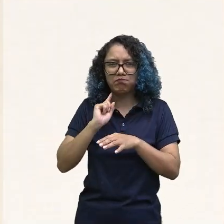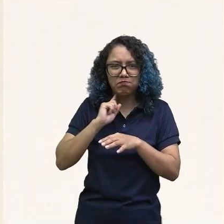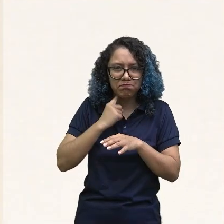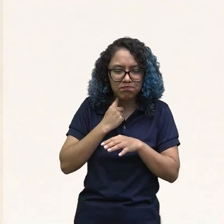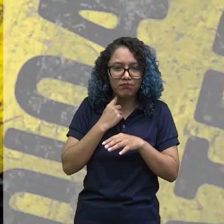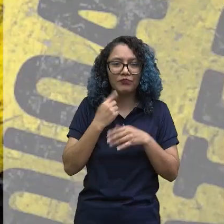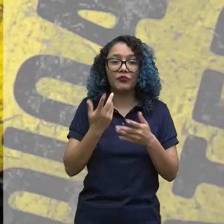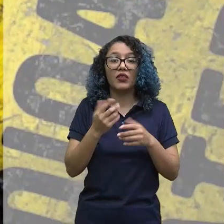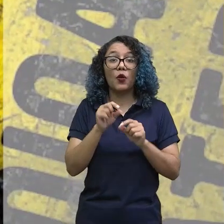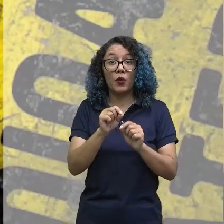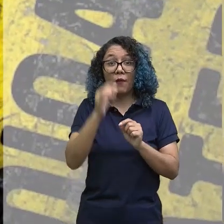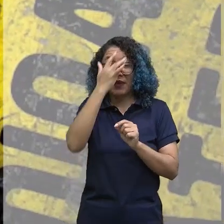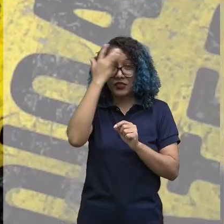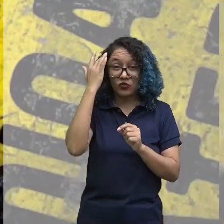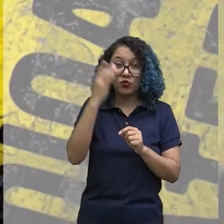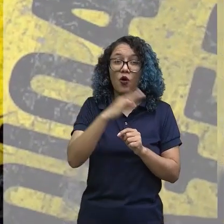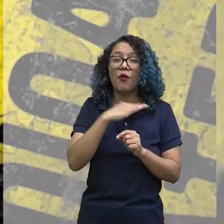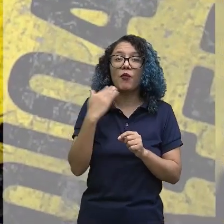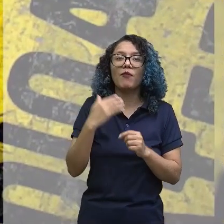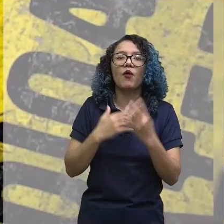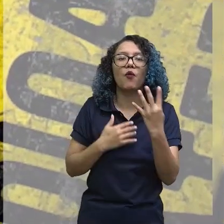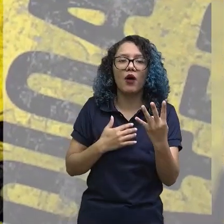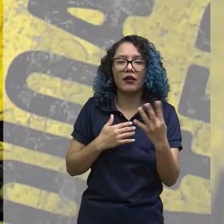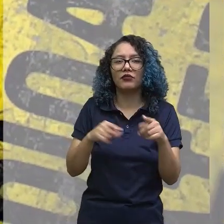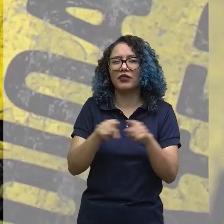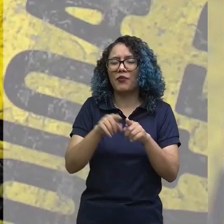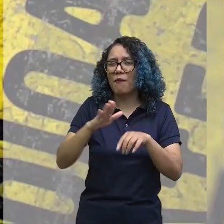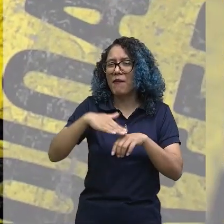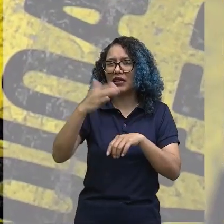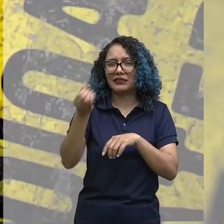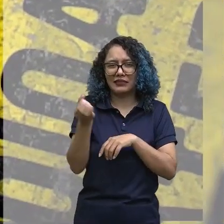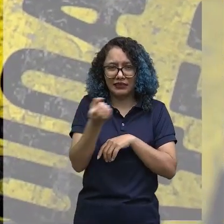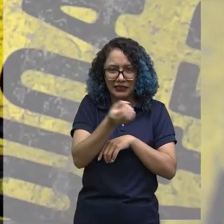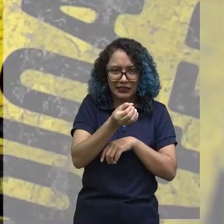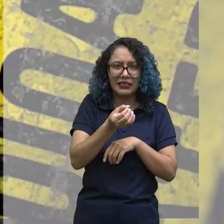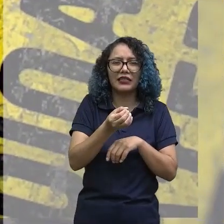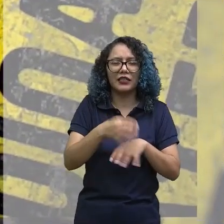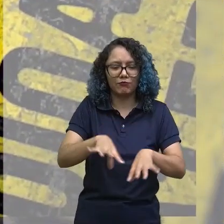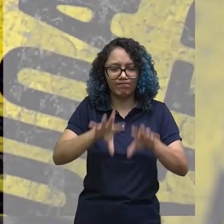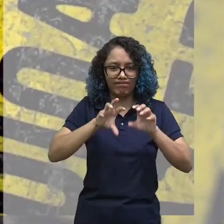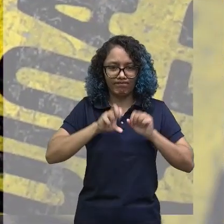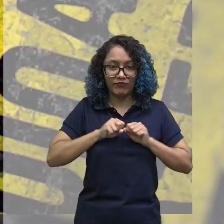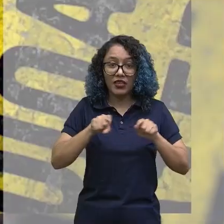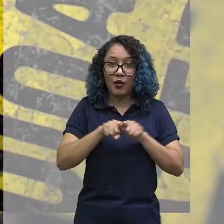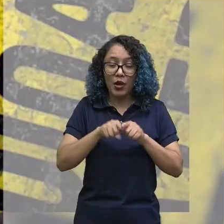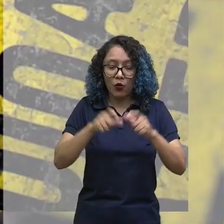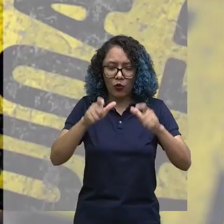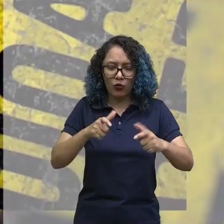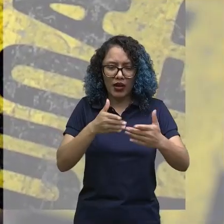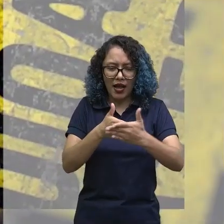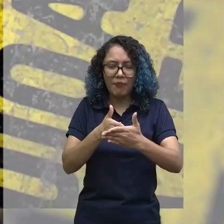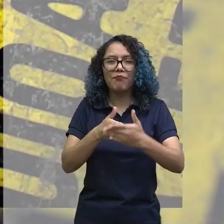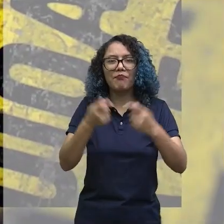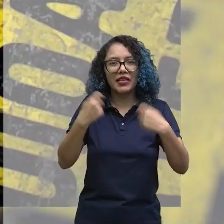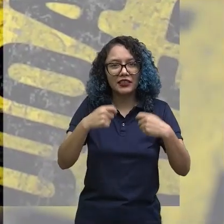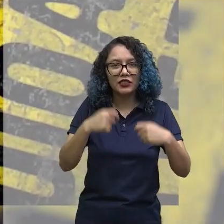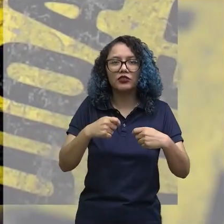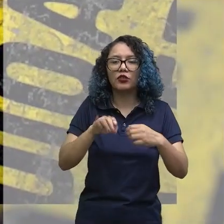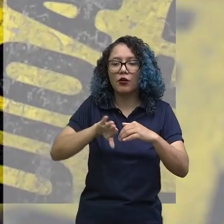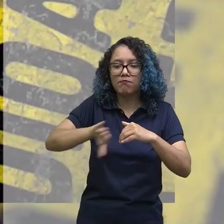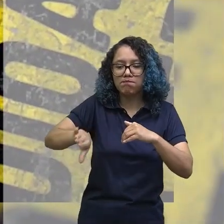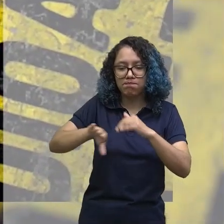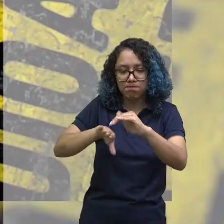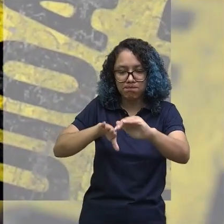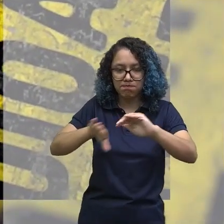4 pessoas, contaminou mais de 600 e obrigou o isolamento de áreas inteiras da cidade. Foi necessário